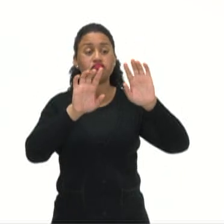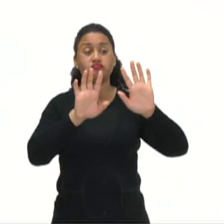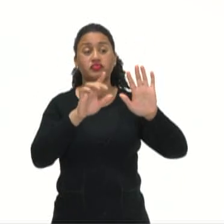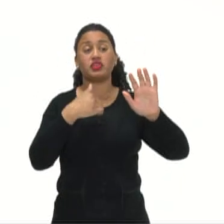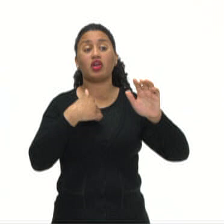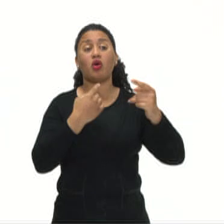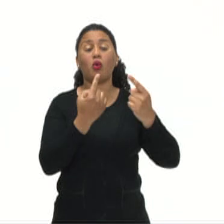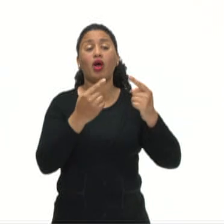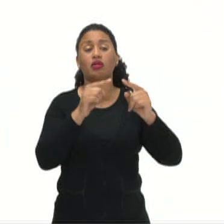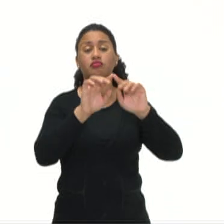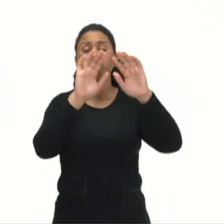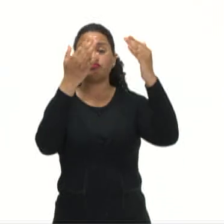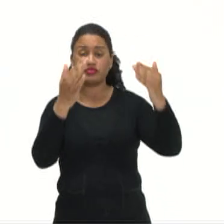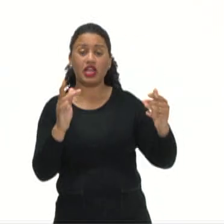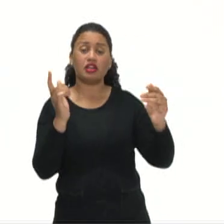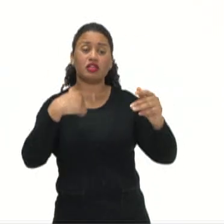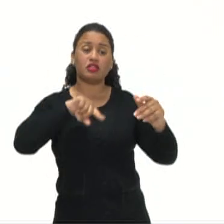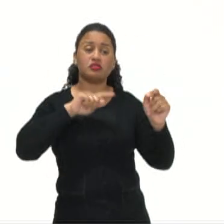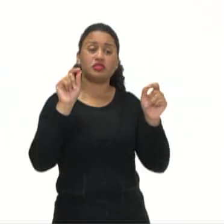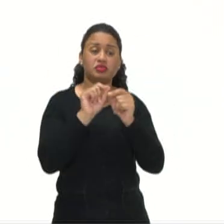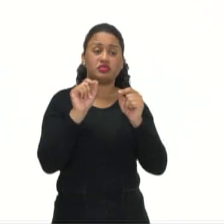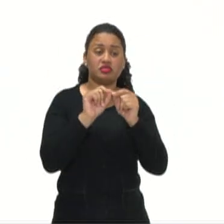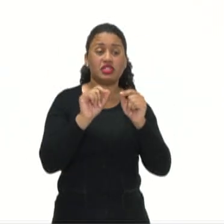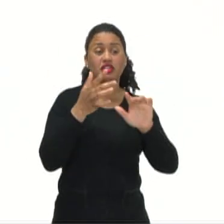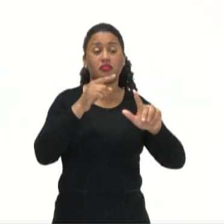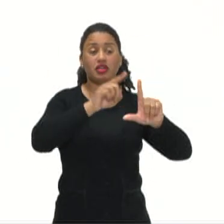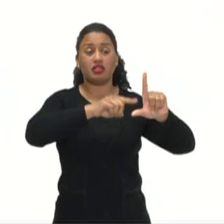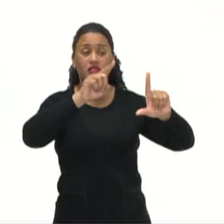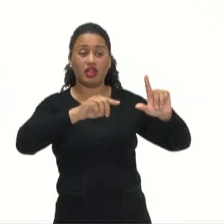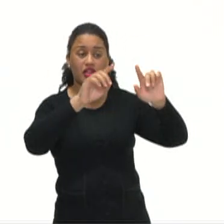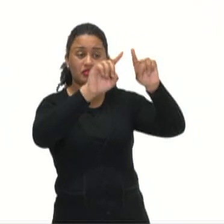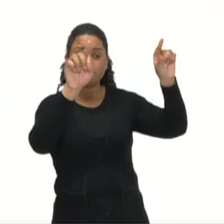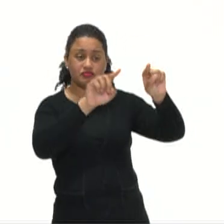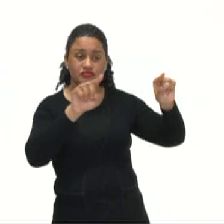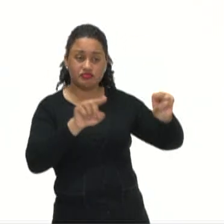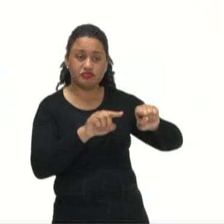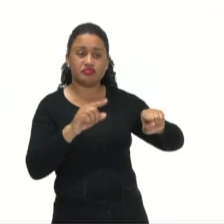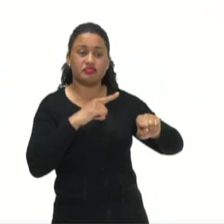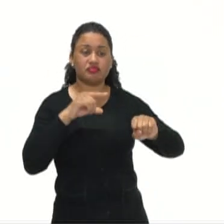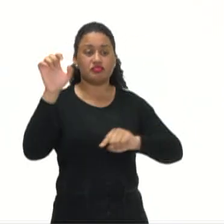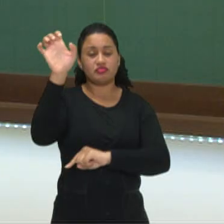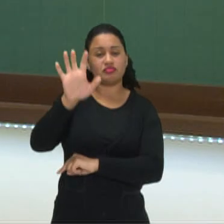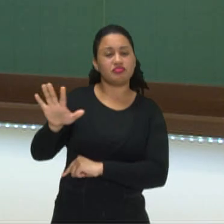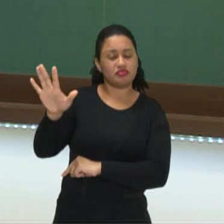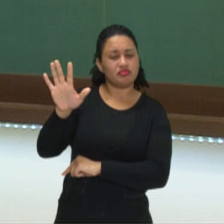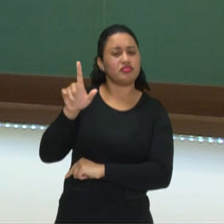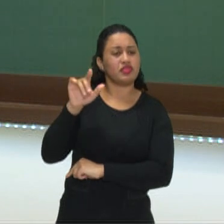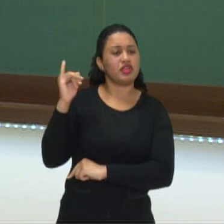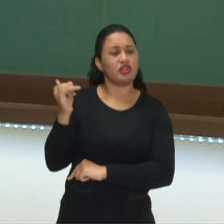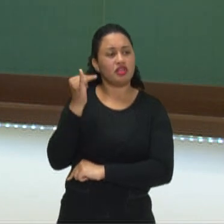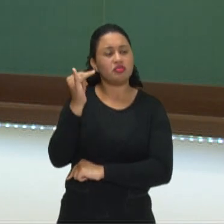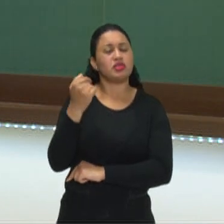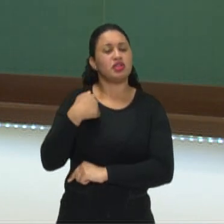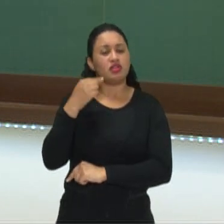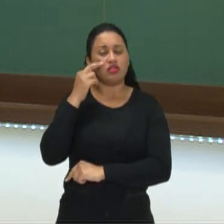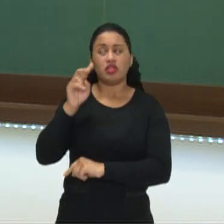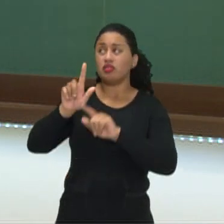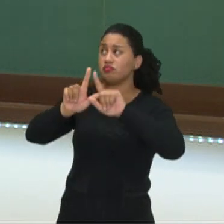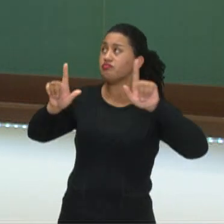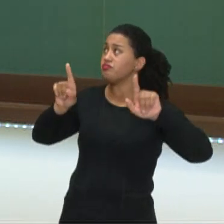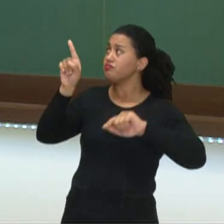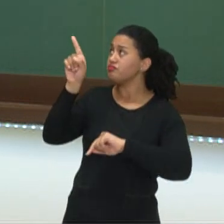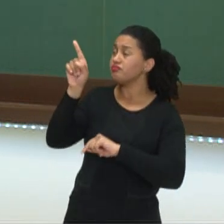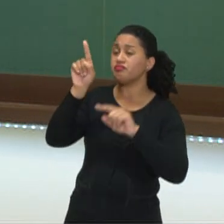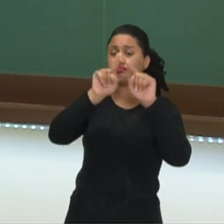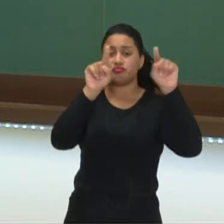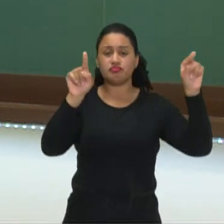Que análise podemos realizar com relação ao gráfico da pirâmide etária do continente europeu? Muito importante, eu quero que vocês analisem comigo